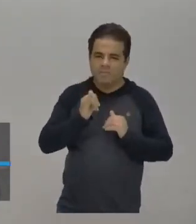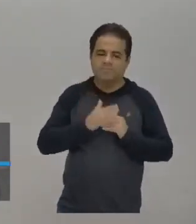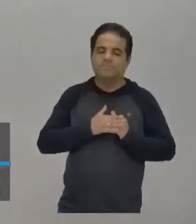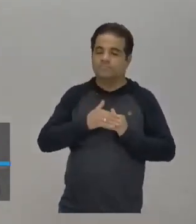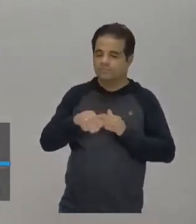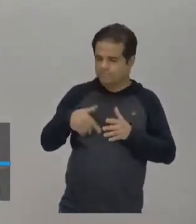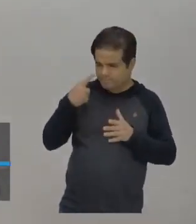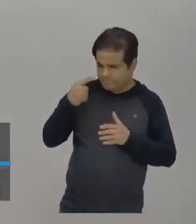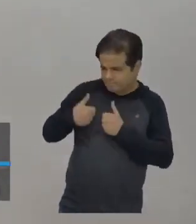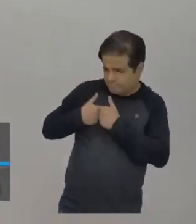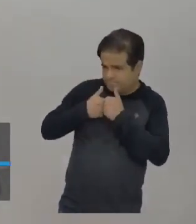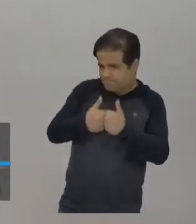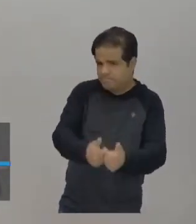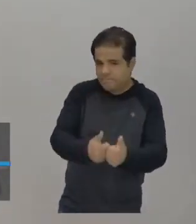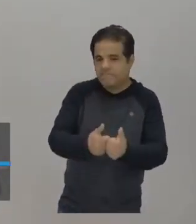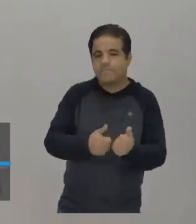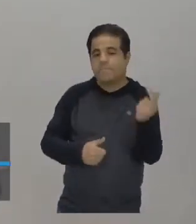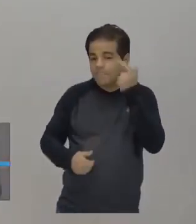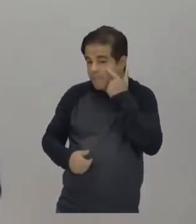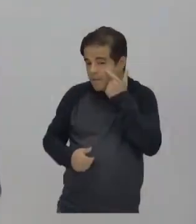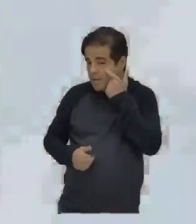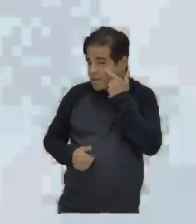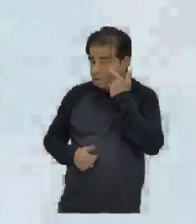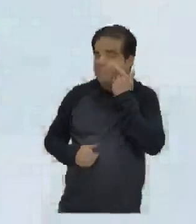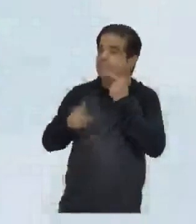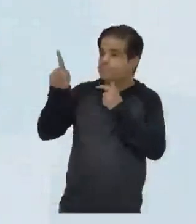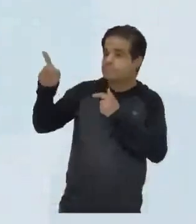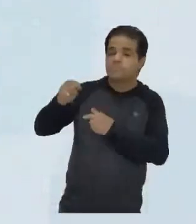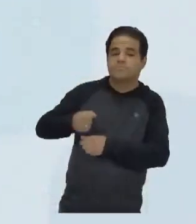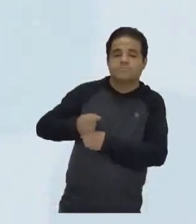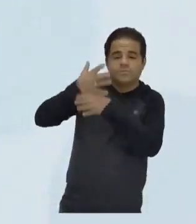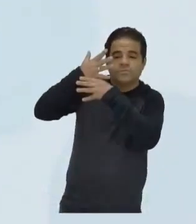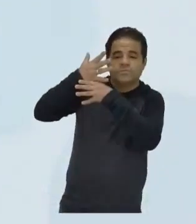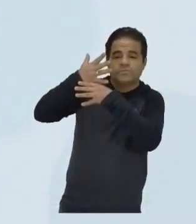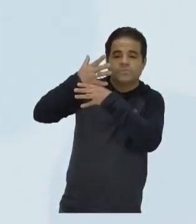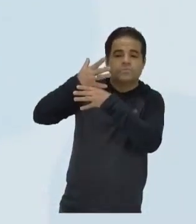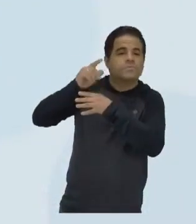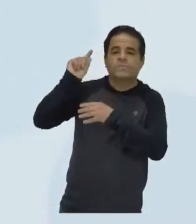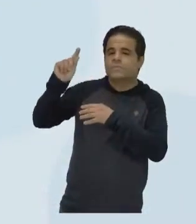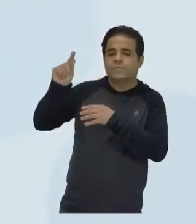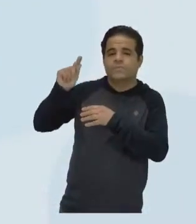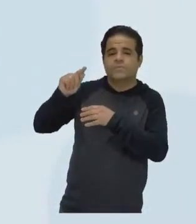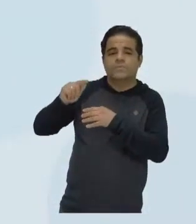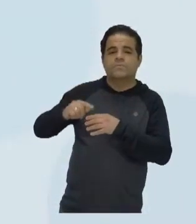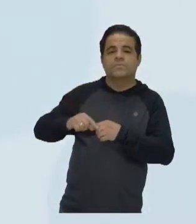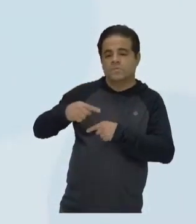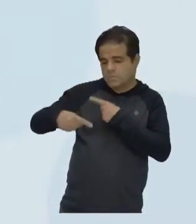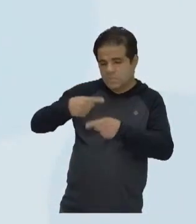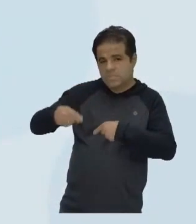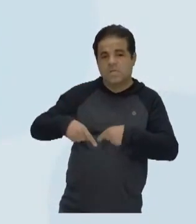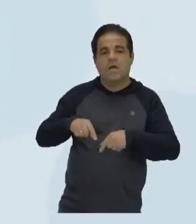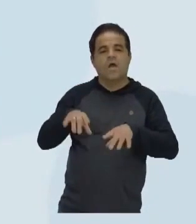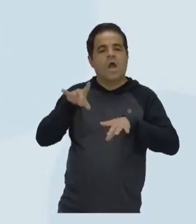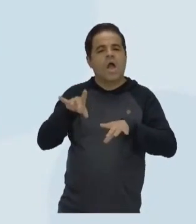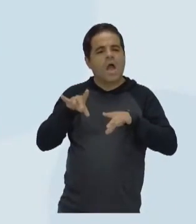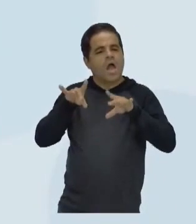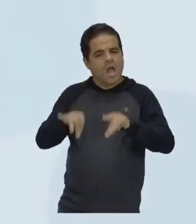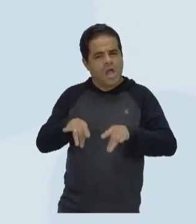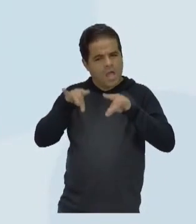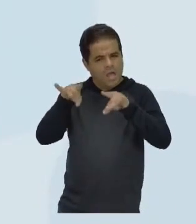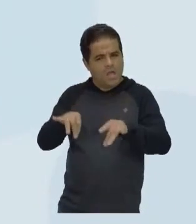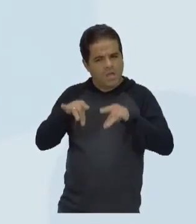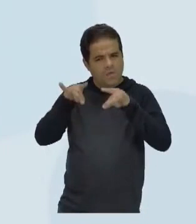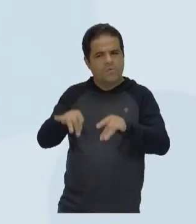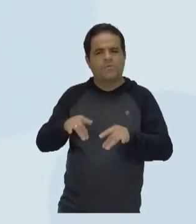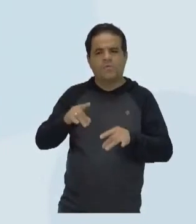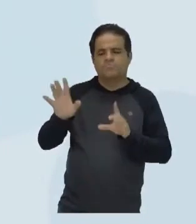Então, me acompanhem, veja a opinião de Gilberto Dimenstein sobre o assunto. Geração Canguru, de Gilberto Dimenstein.